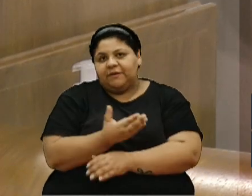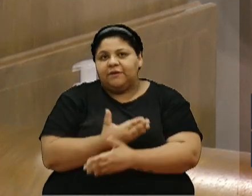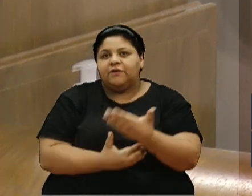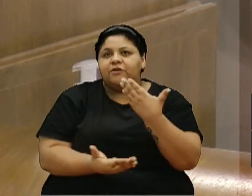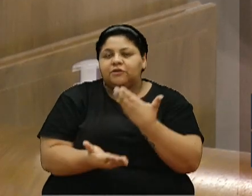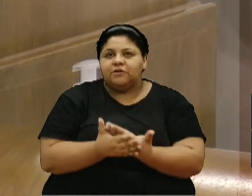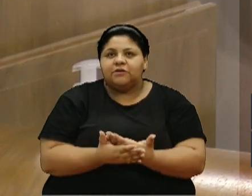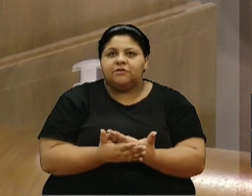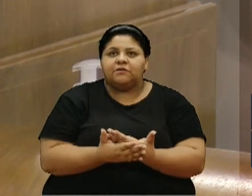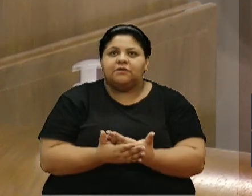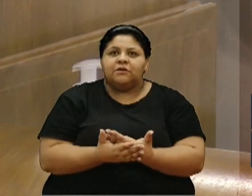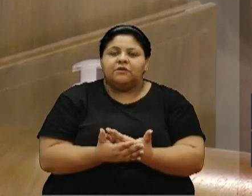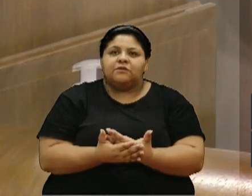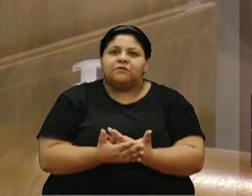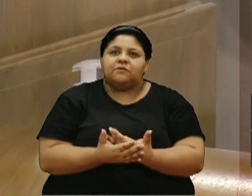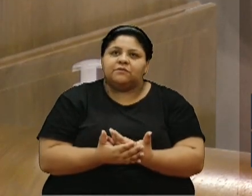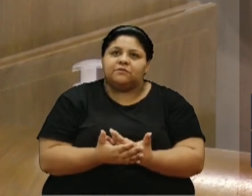todas